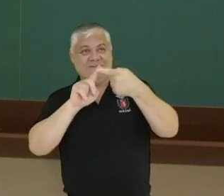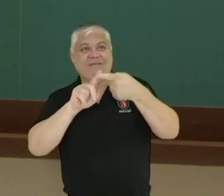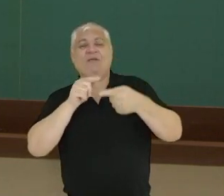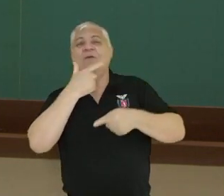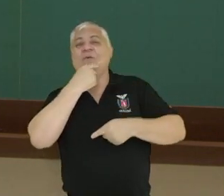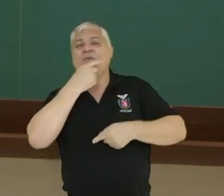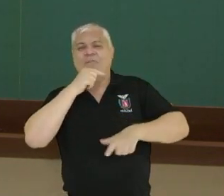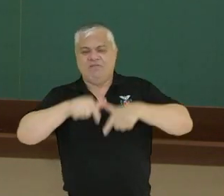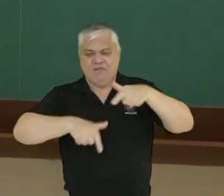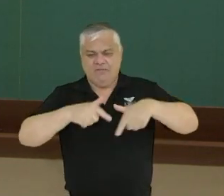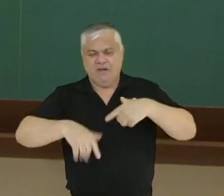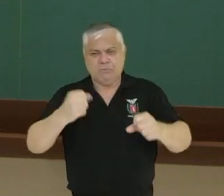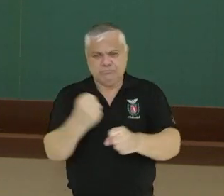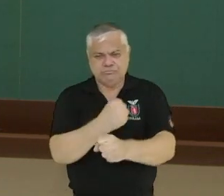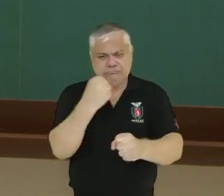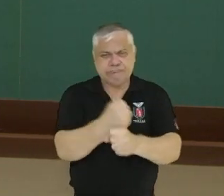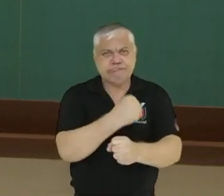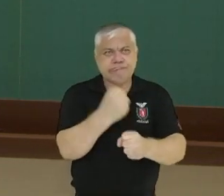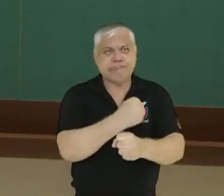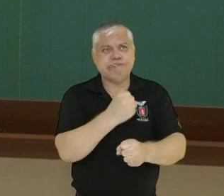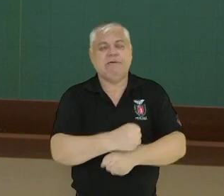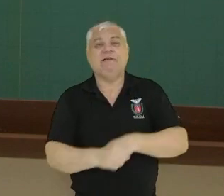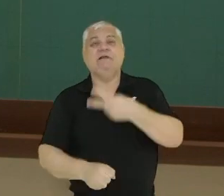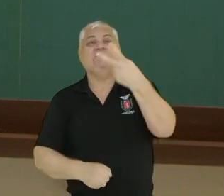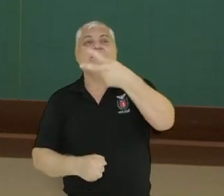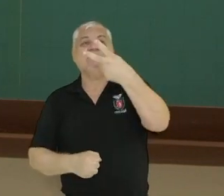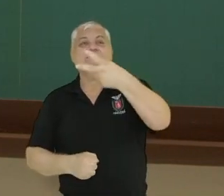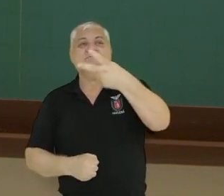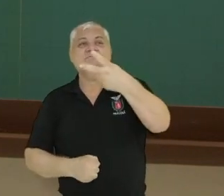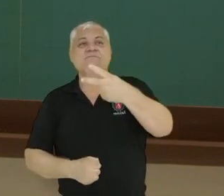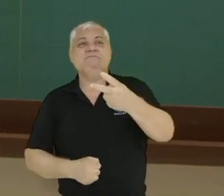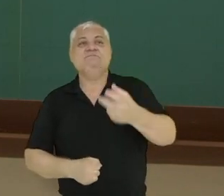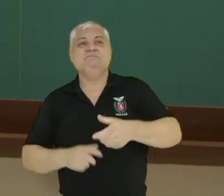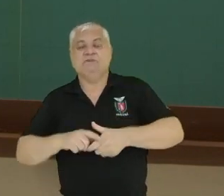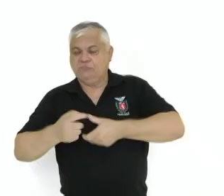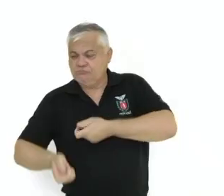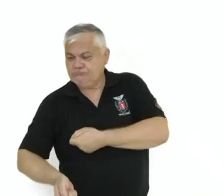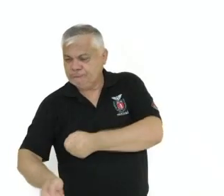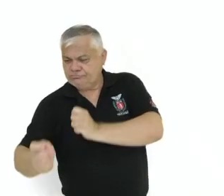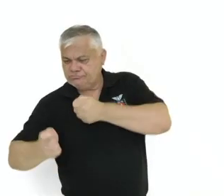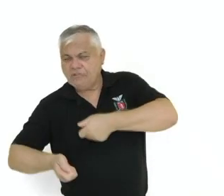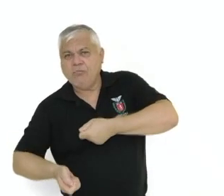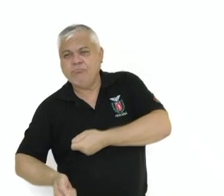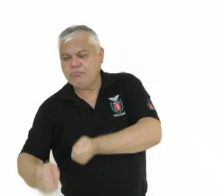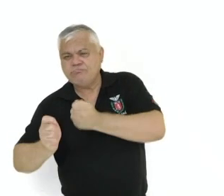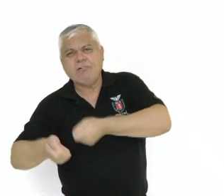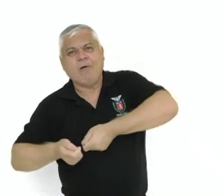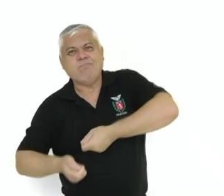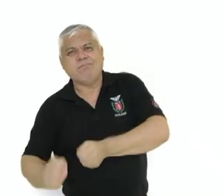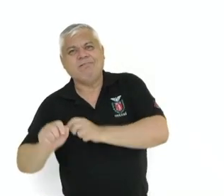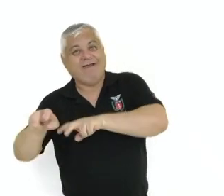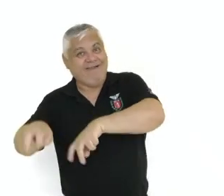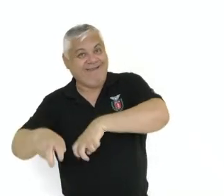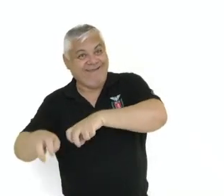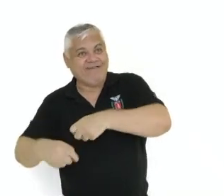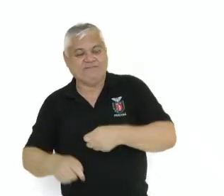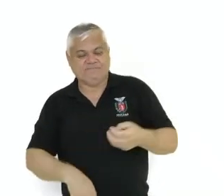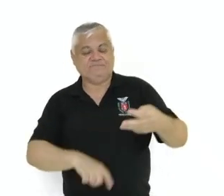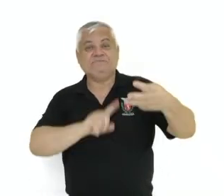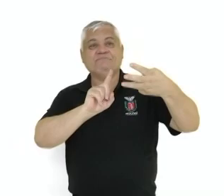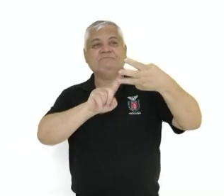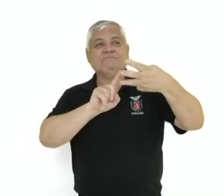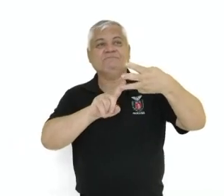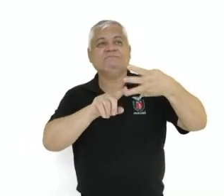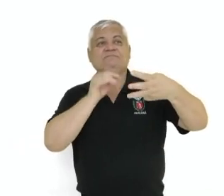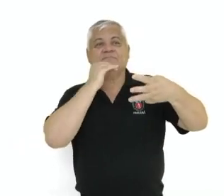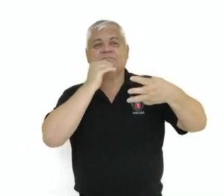trabalho na construção civil. Na segunda, o trabalho, uma atividade rural, agricultura. Aqui um